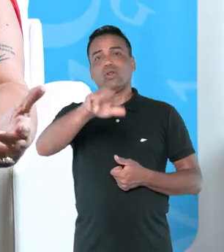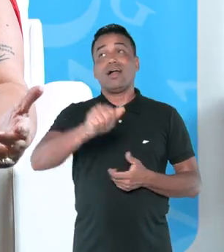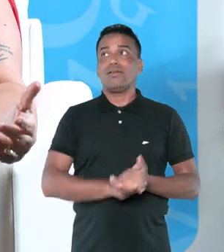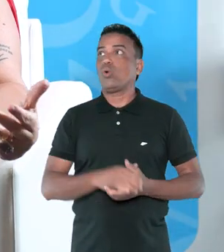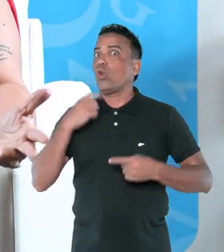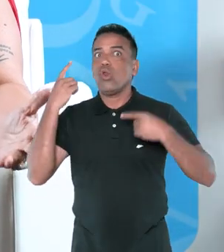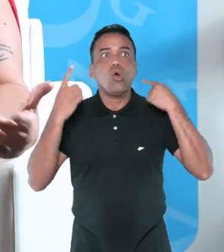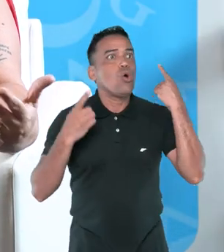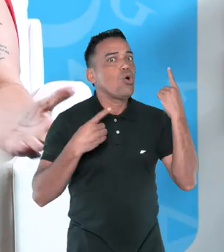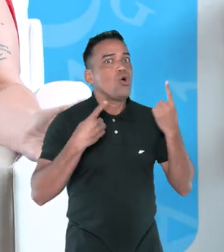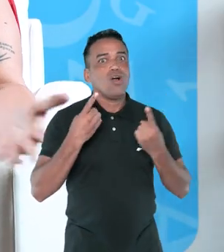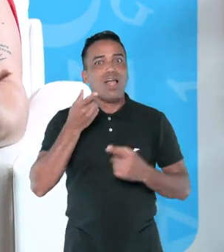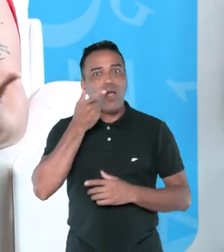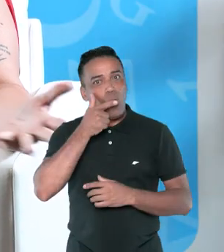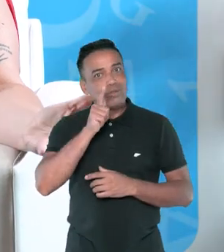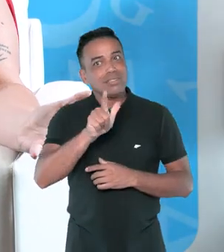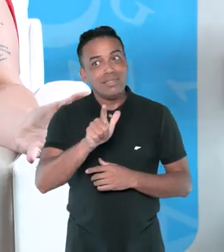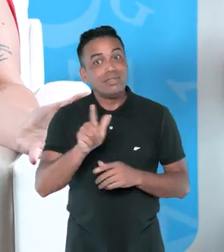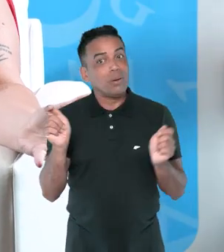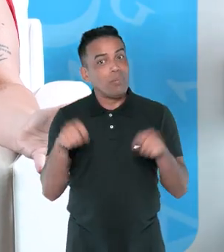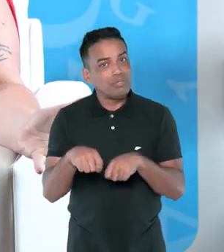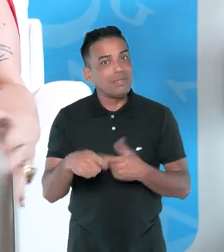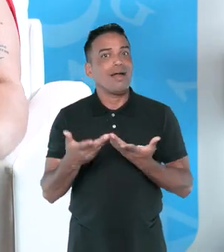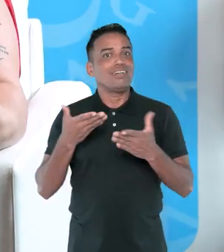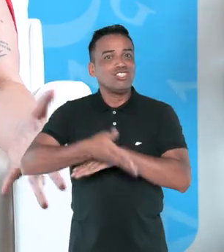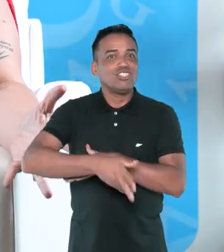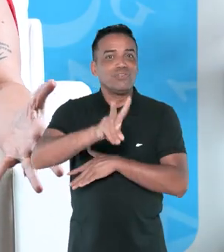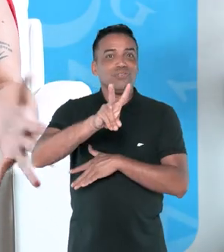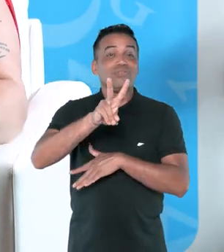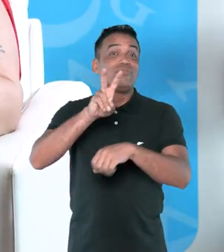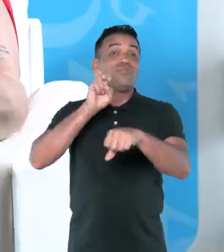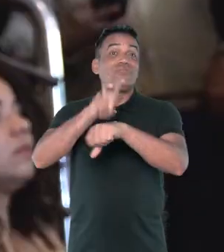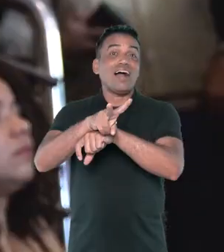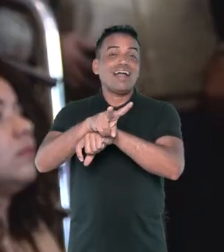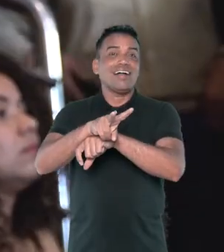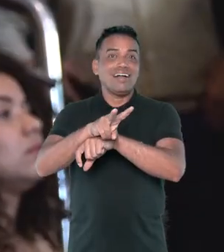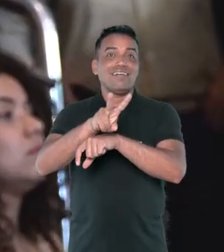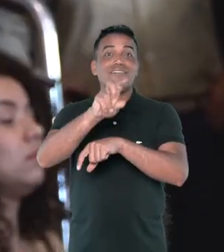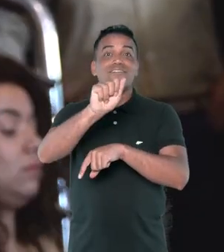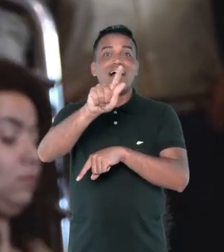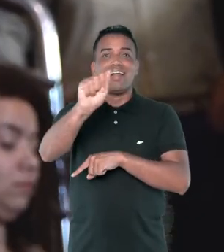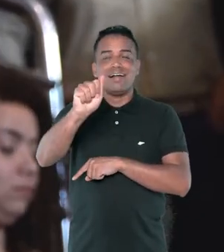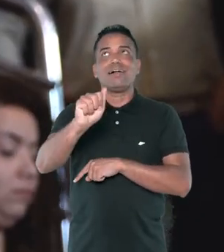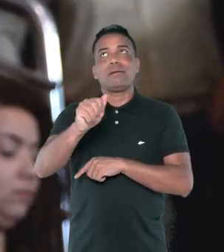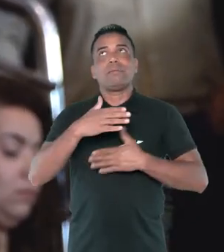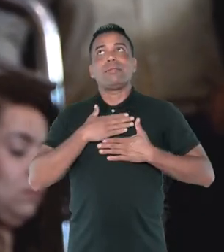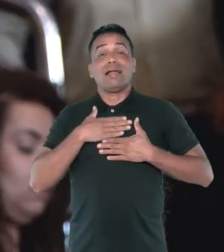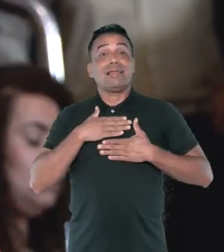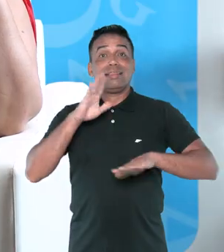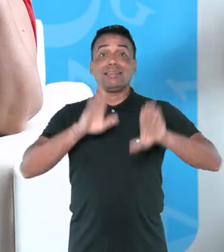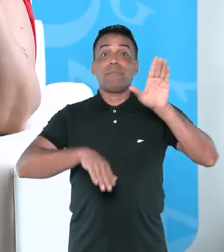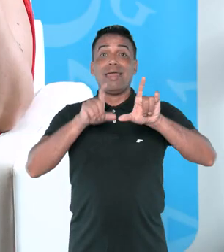louca, porque eu tinha, então, conseguido abrir a porta que eu queria, ou seja, tinha uma vaga, estava lá a vaga para mim. Agora dependia de